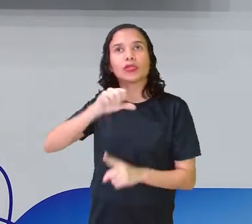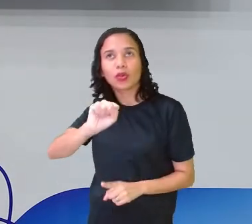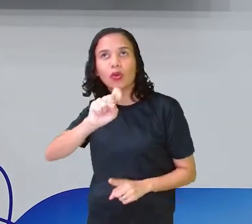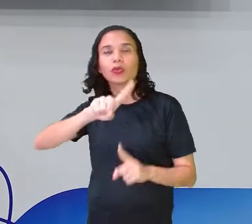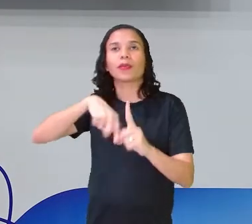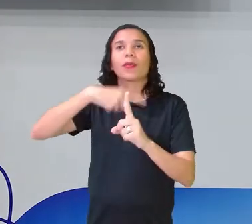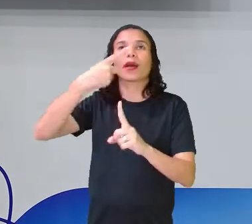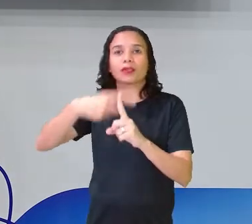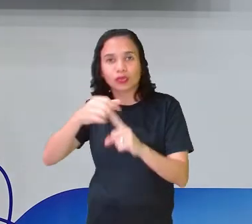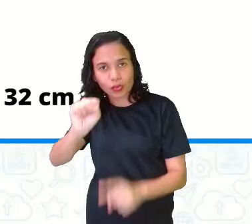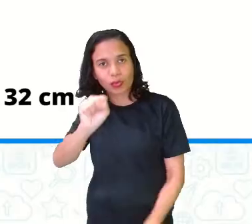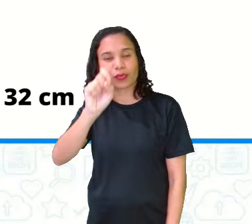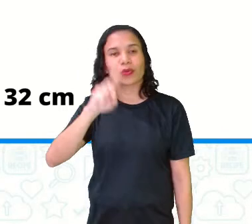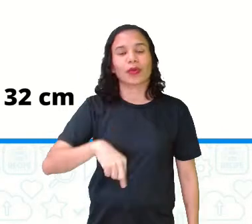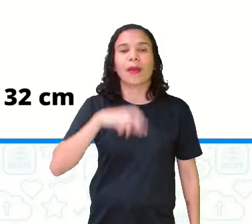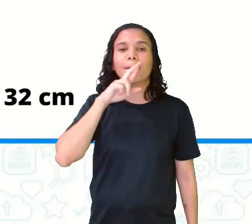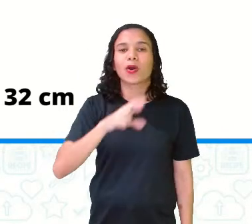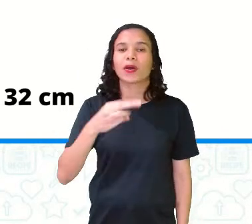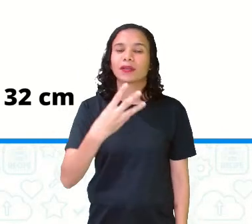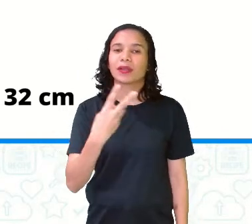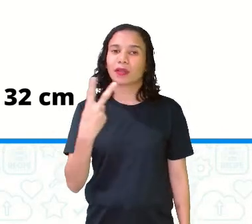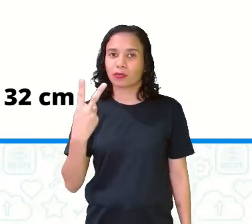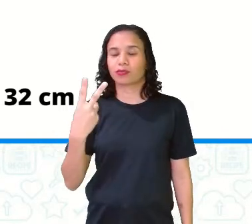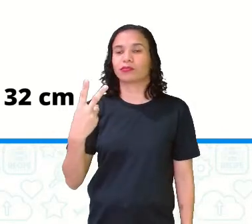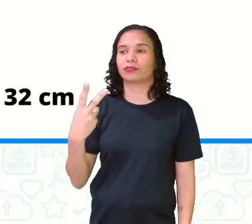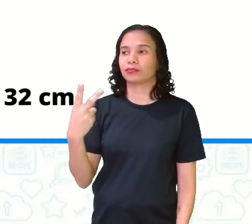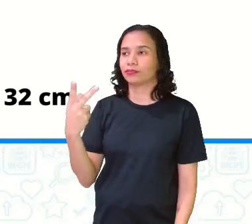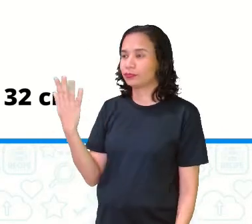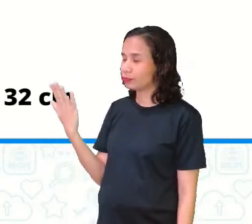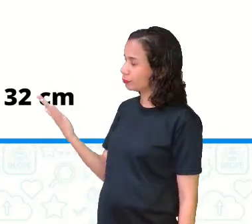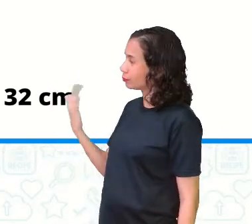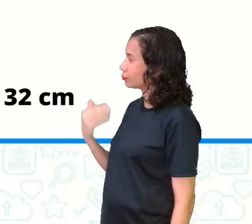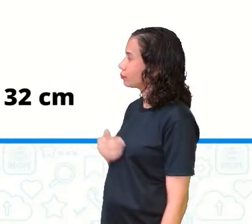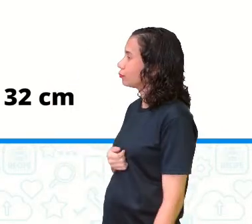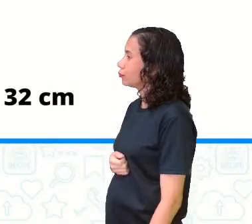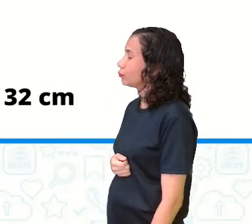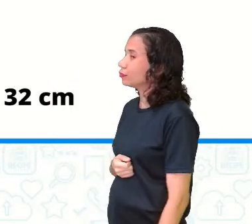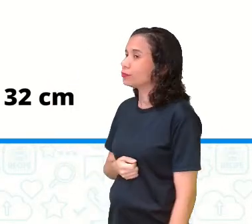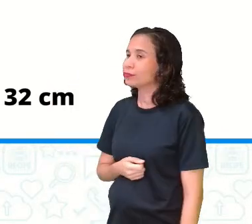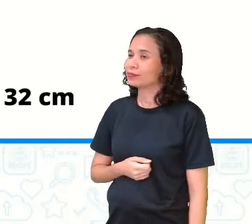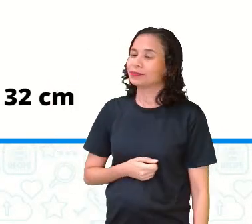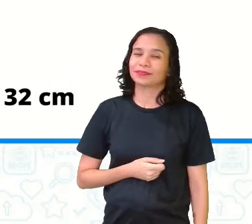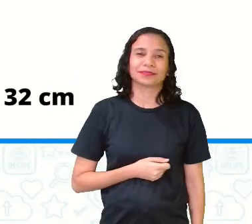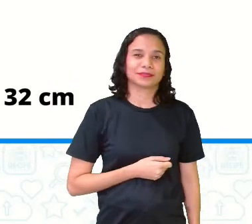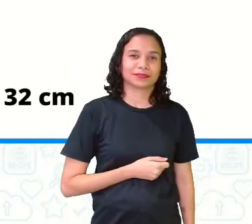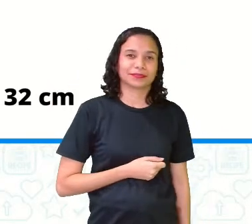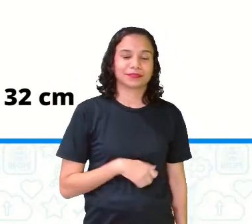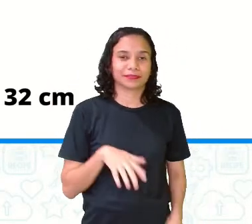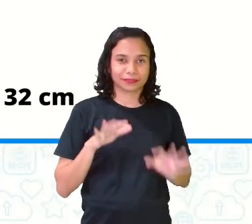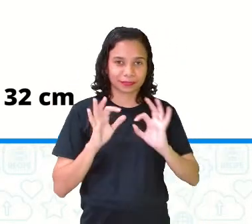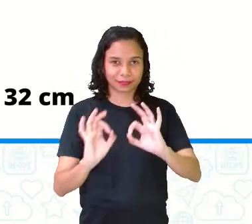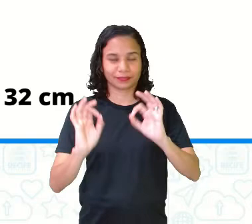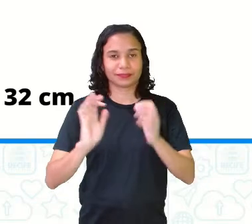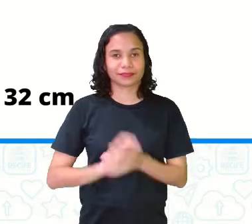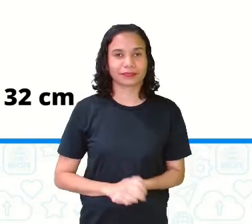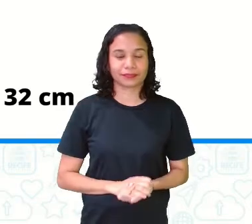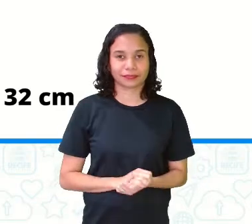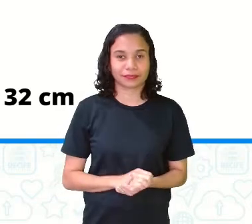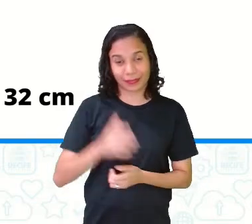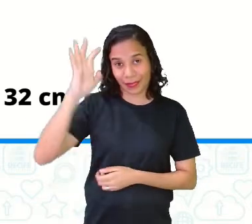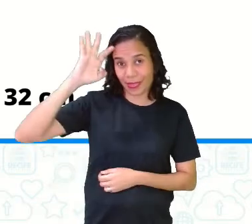8 mais 8, 32 centímetros. Pronto,